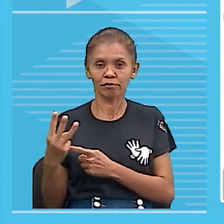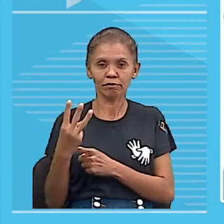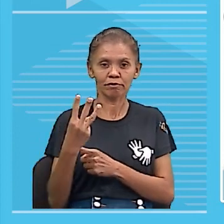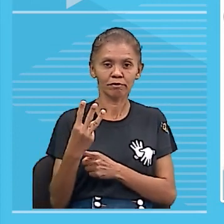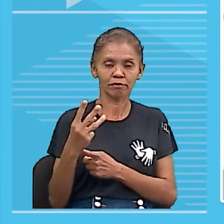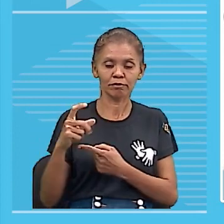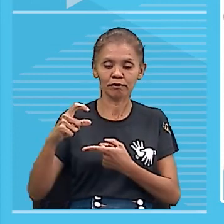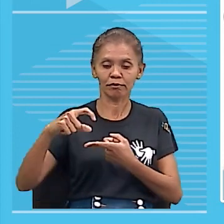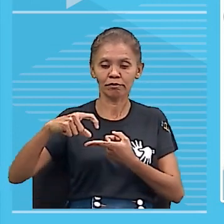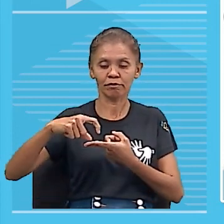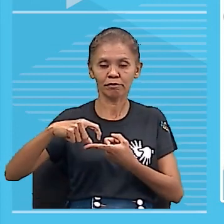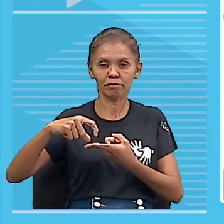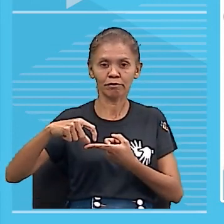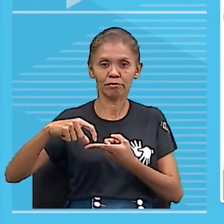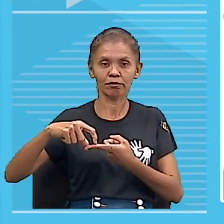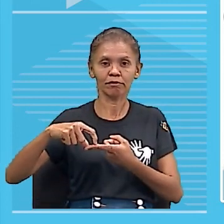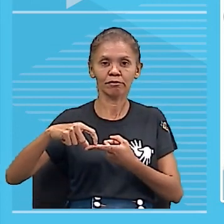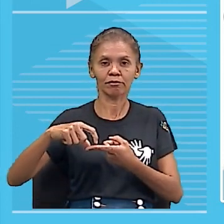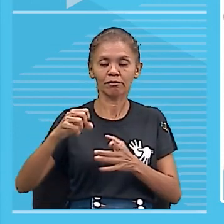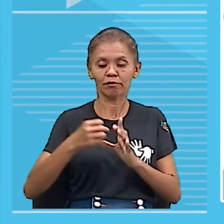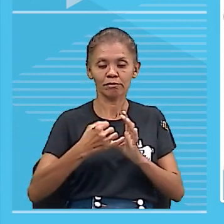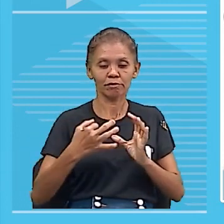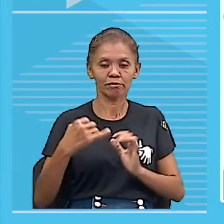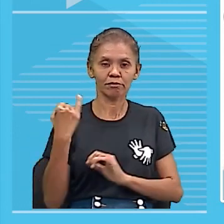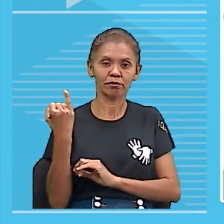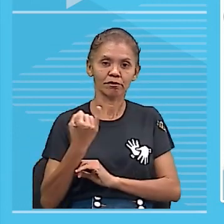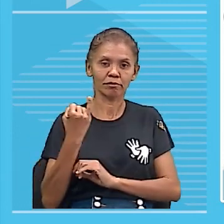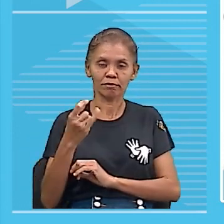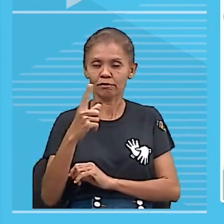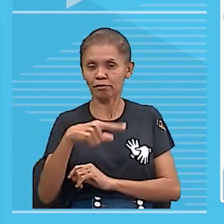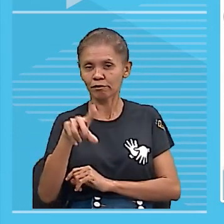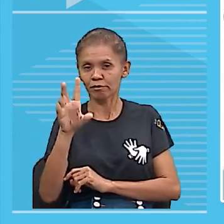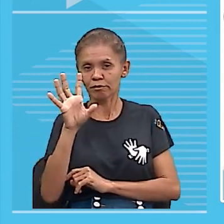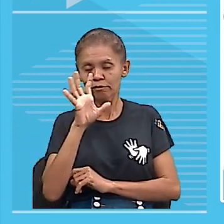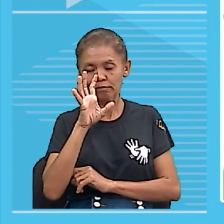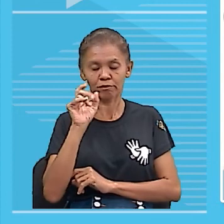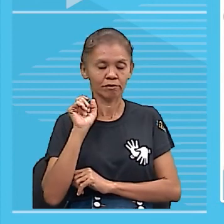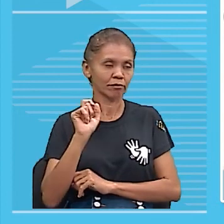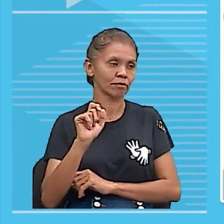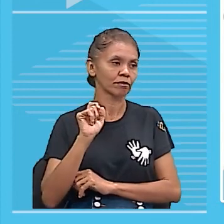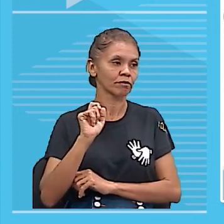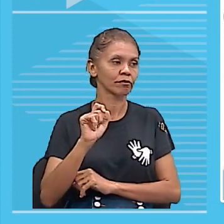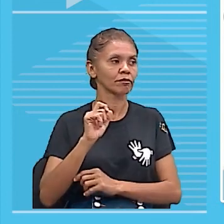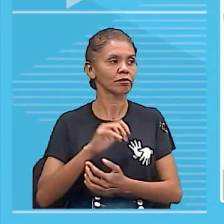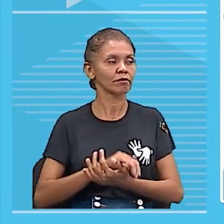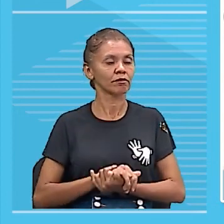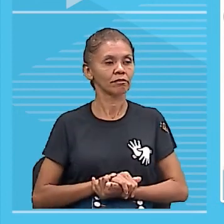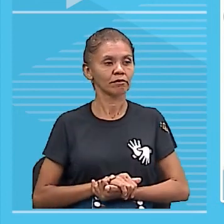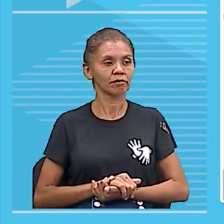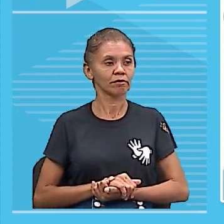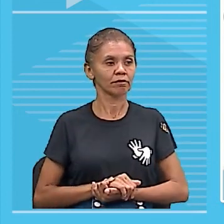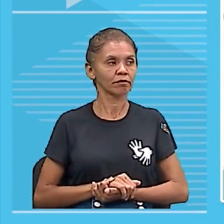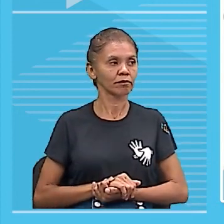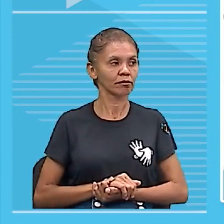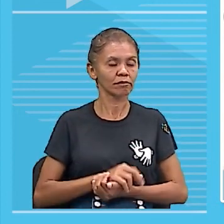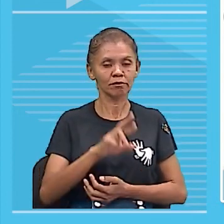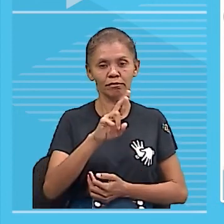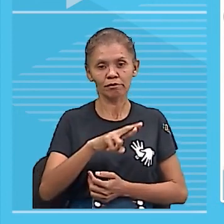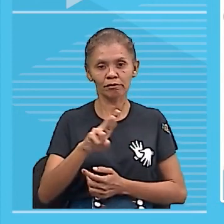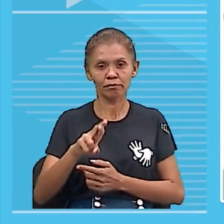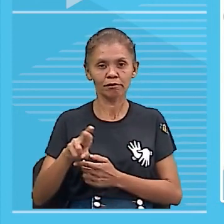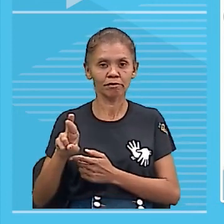vem uma característica importante dessa Associação você observa que a